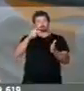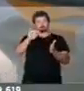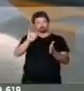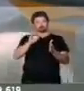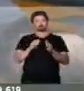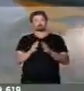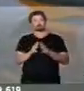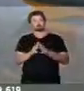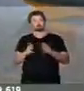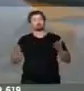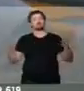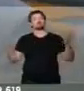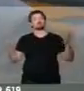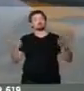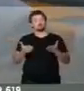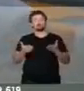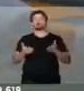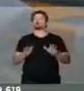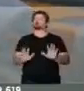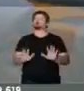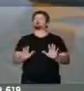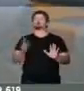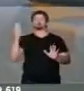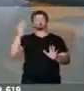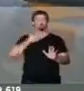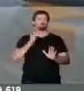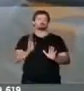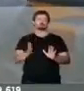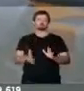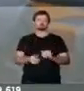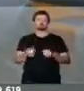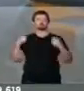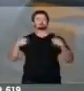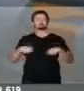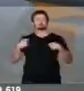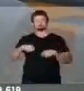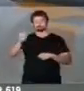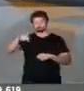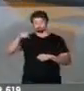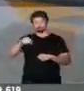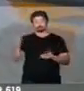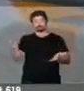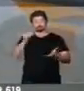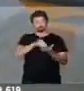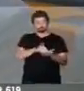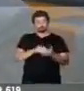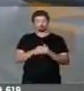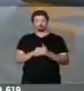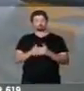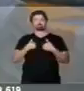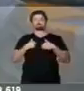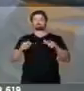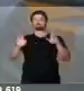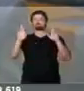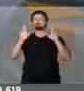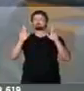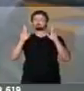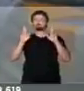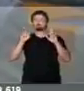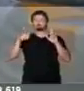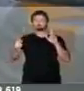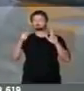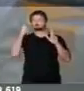Rouanet, agora está mais do que provado que é necessária essa instalação, e eu espero que